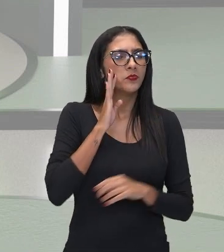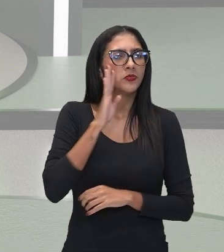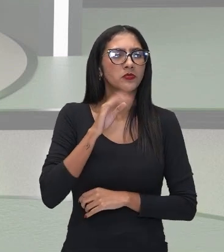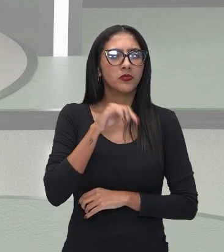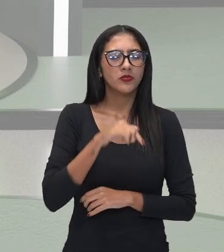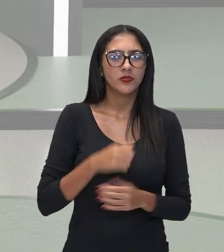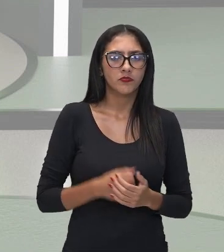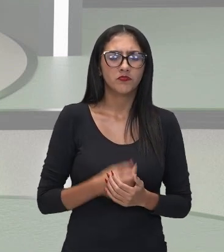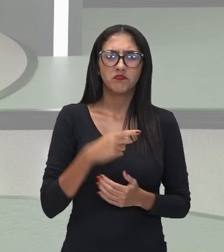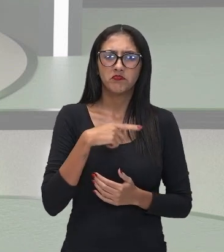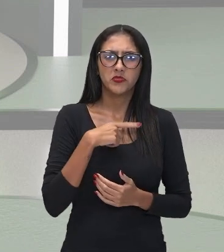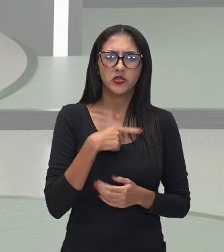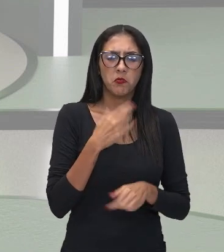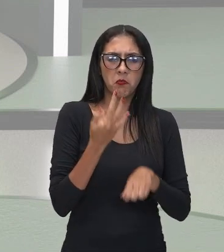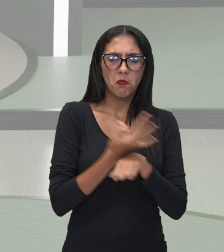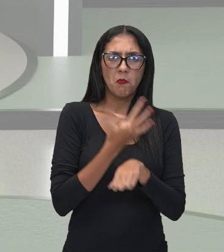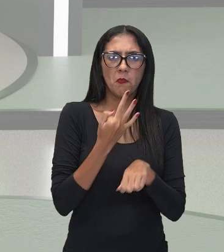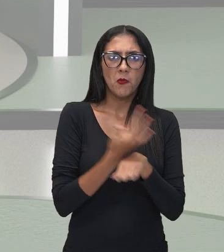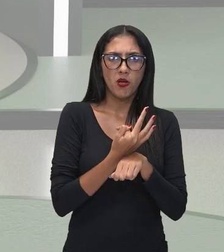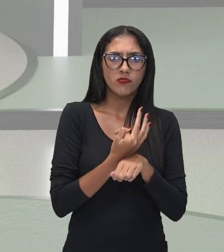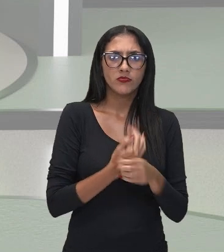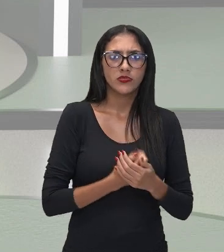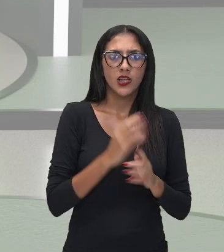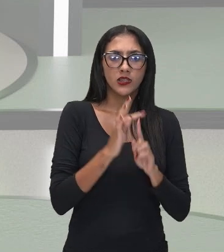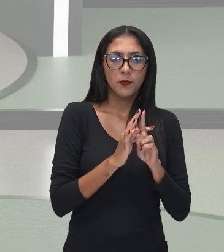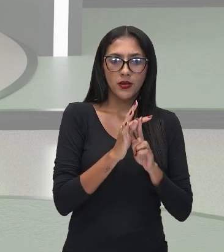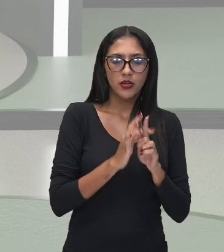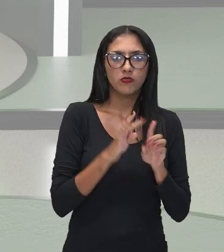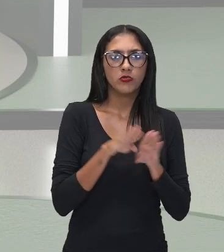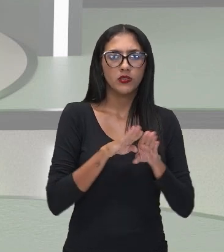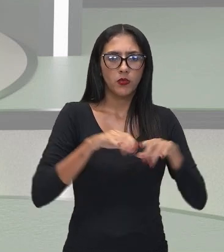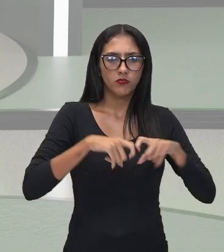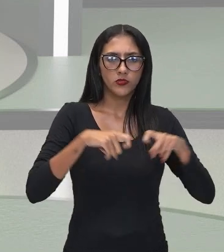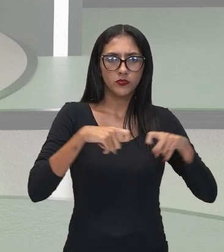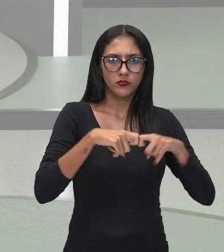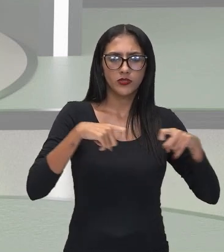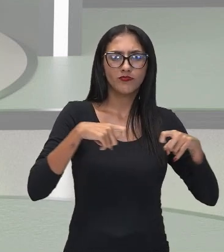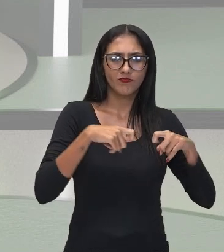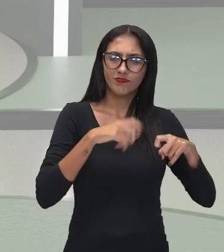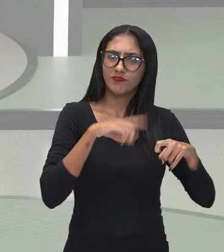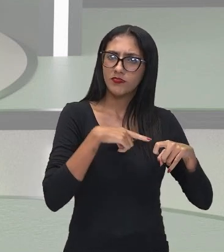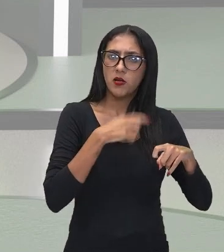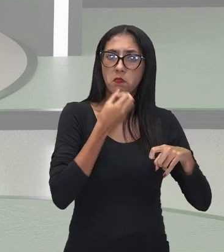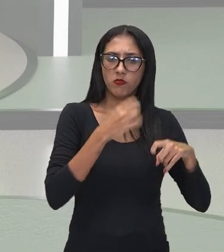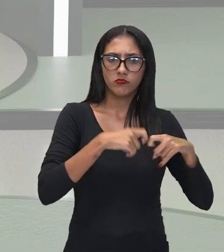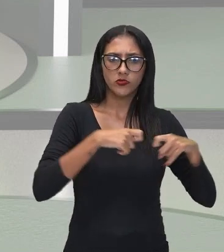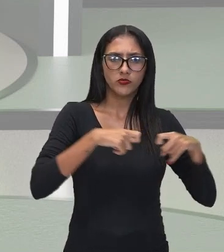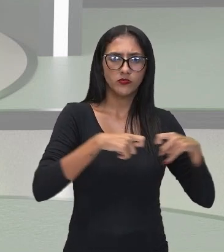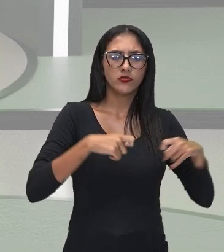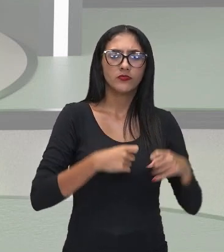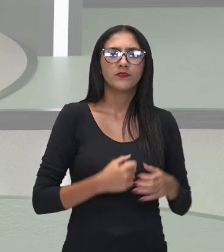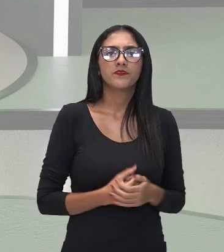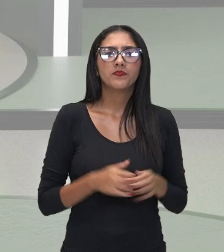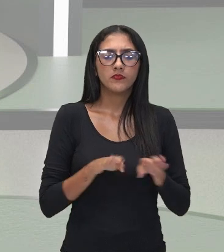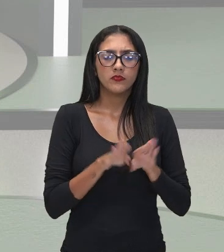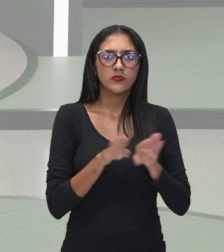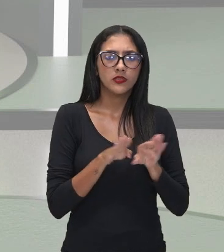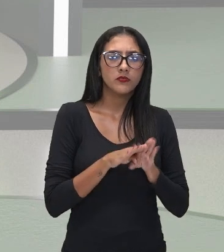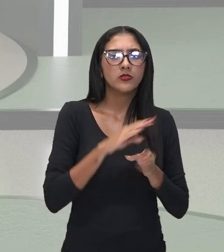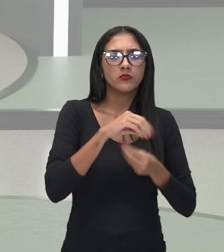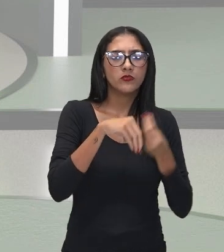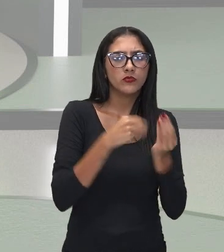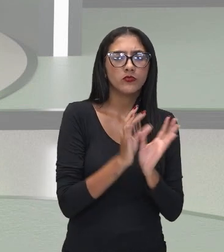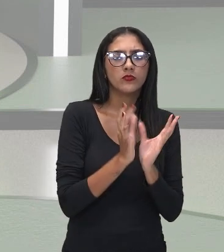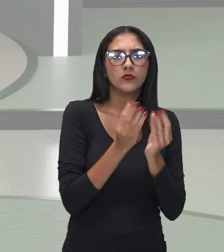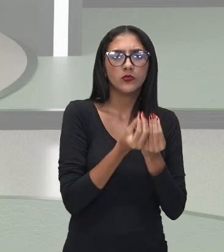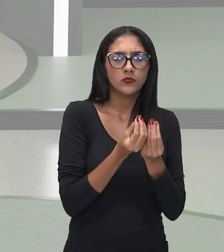a resistência tanto térmica como mecânica. Tem uma flexibilidade, tem resistência química, isolamento